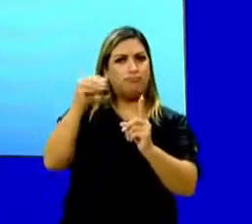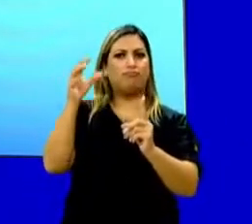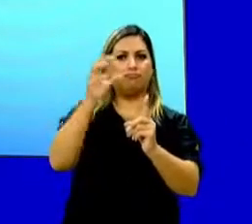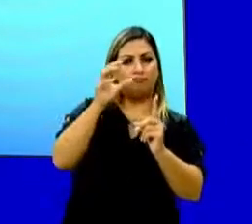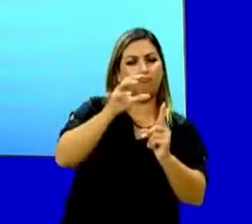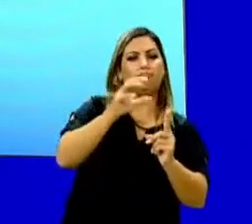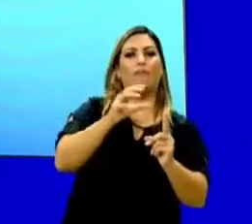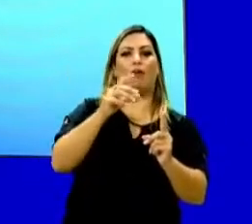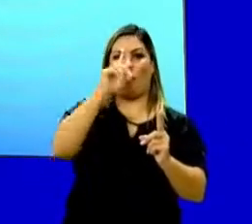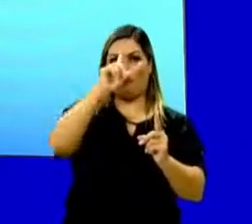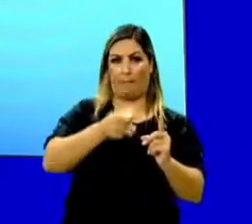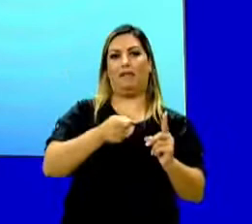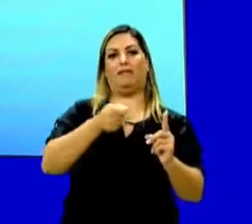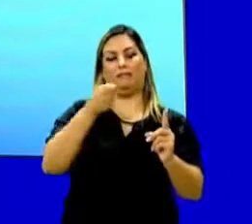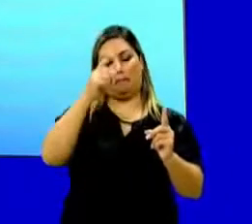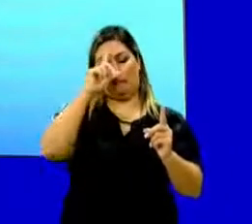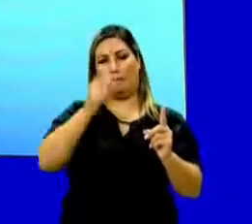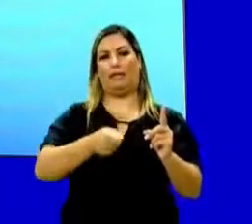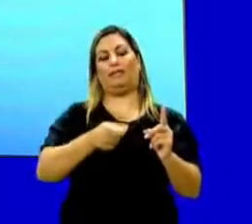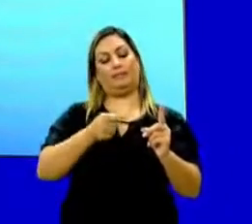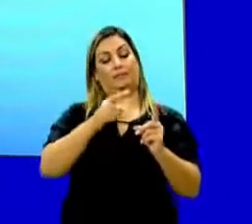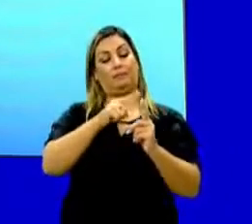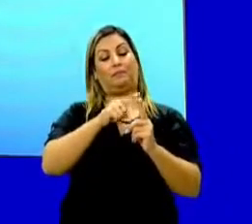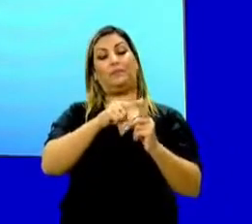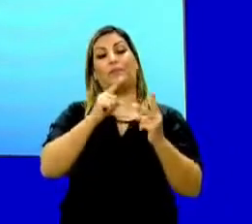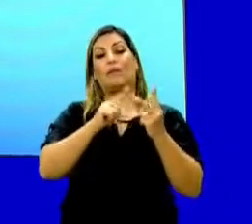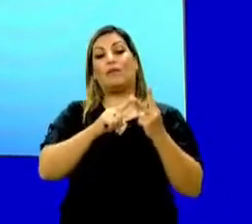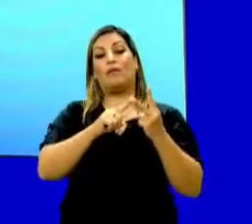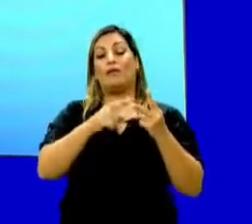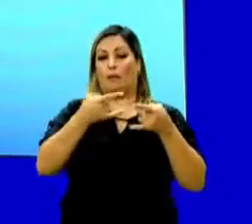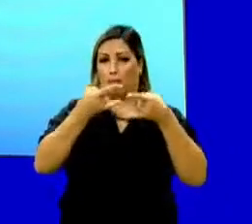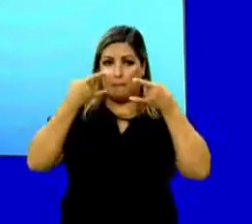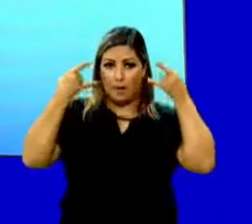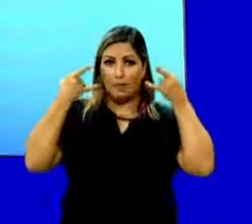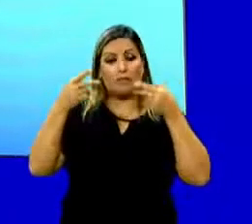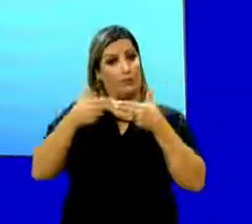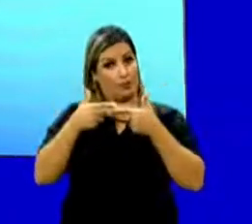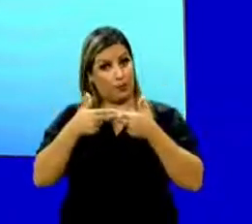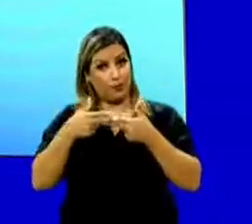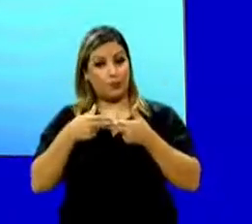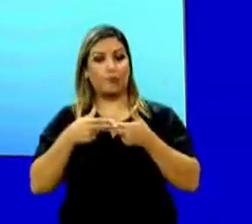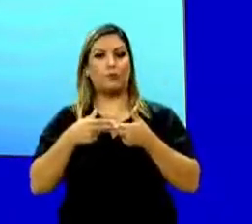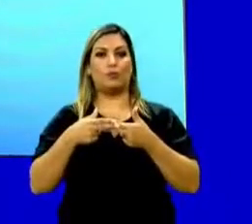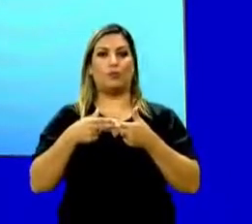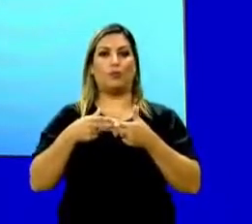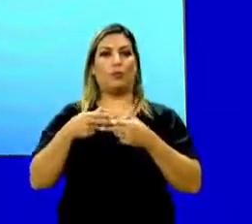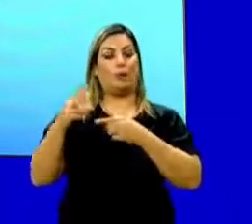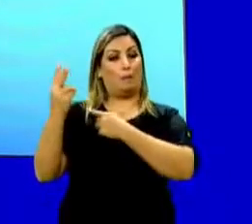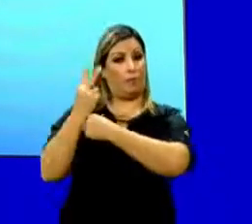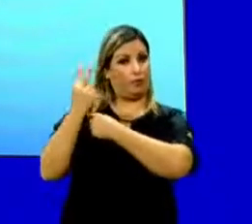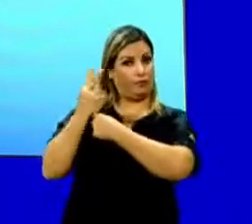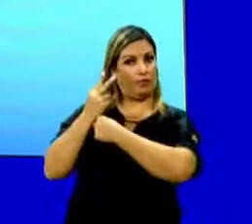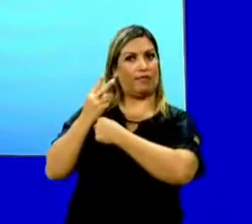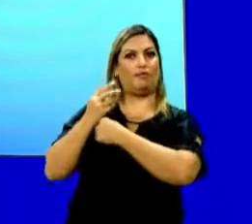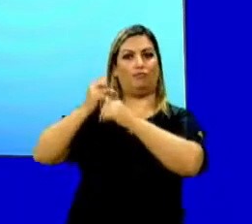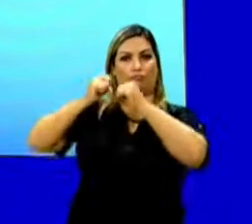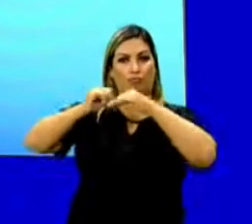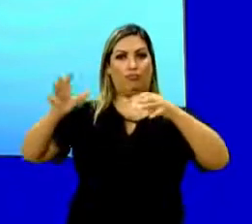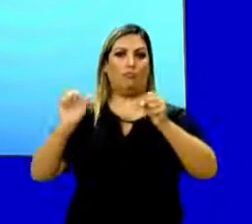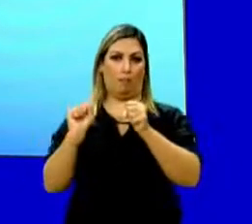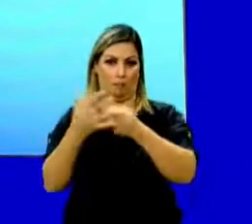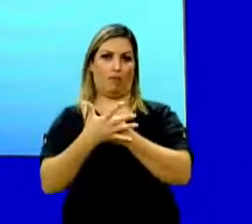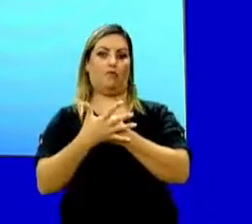que dão ordem, né? O uso de máscara previne a proliferação do Covid-19 e